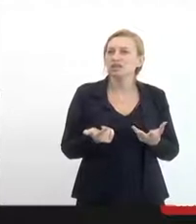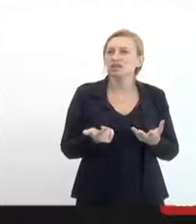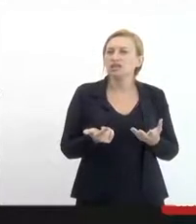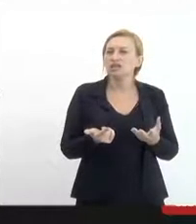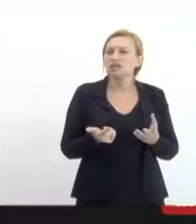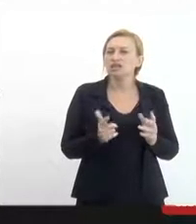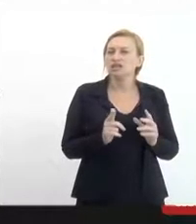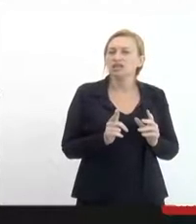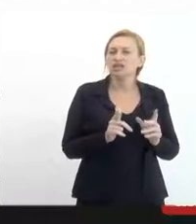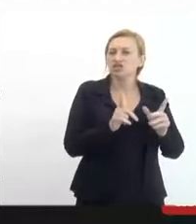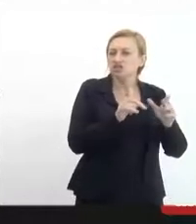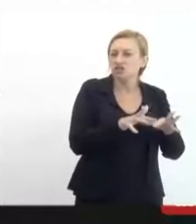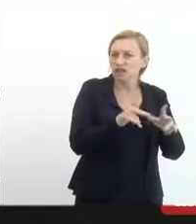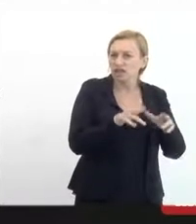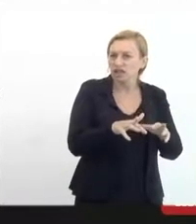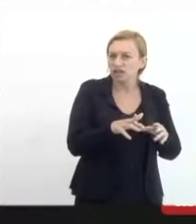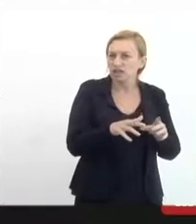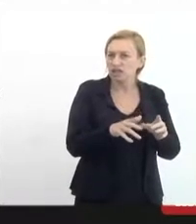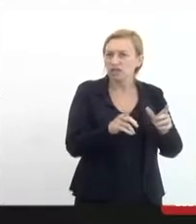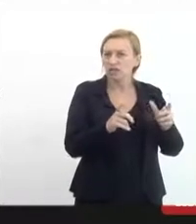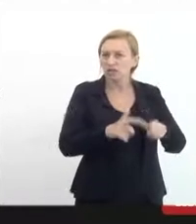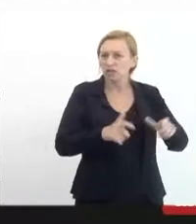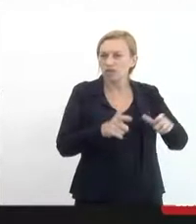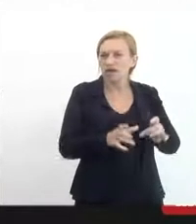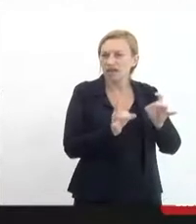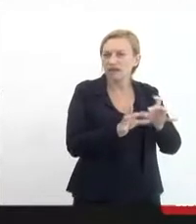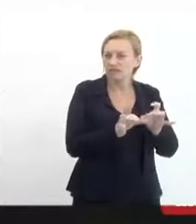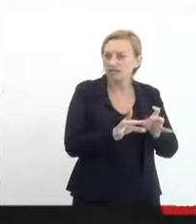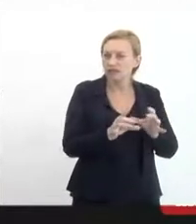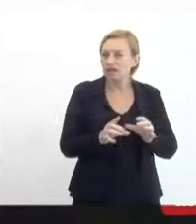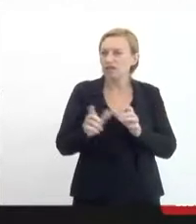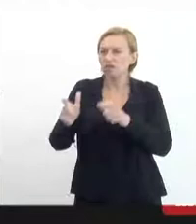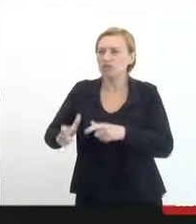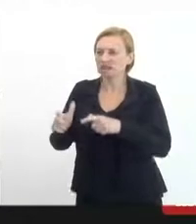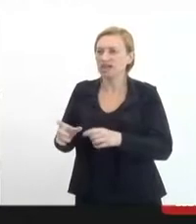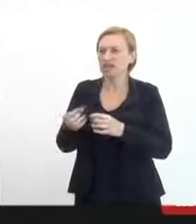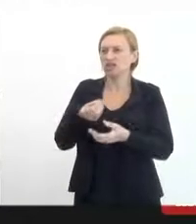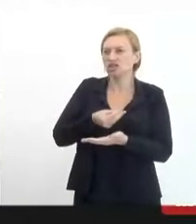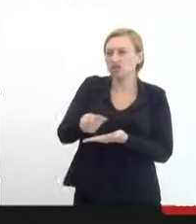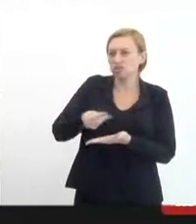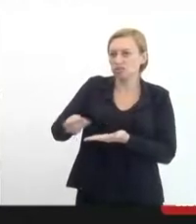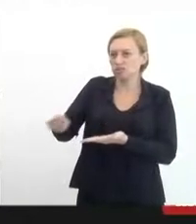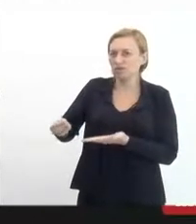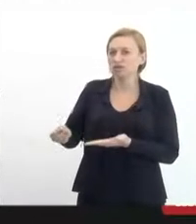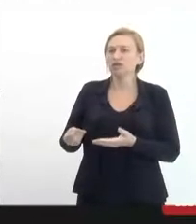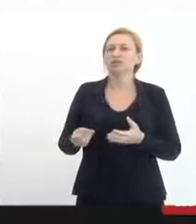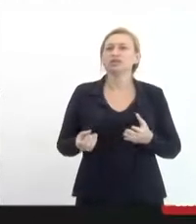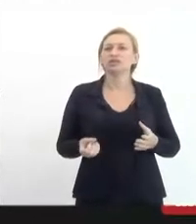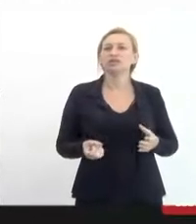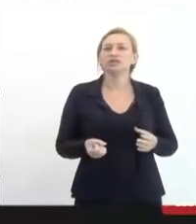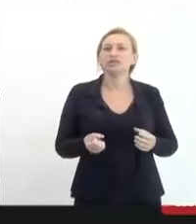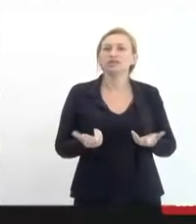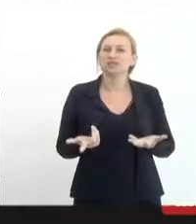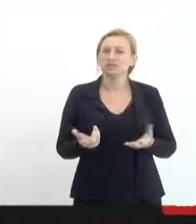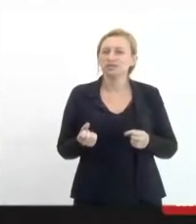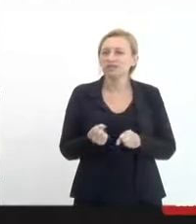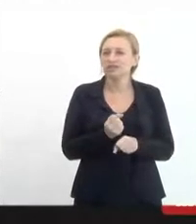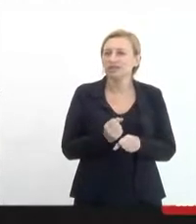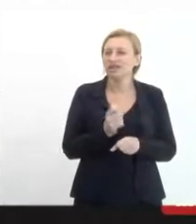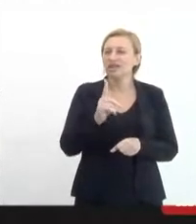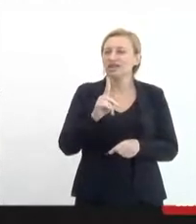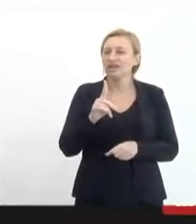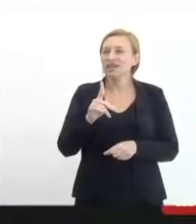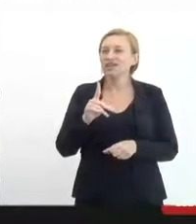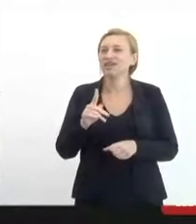os estoques da distribuidora. Então, a nossa concepção, quando a Constituição evidentemente fala no estorno